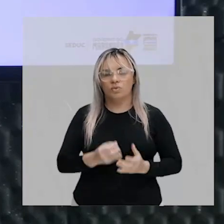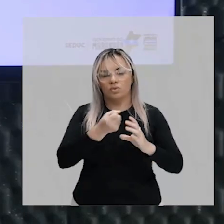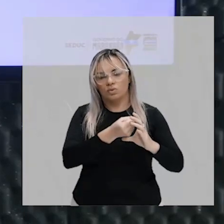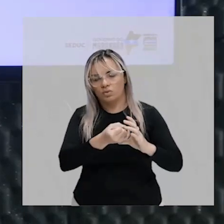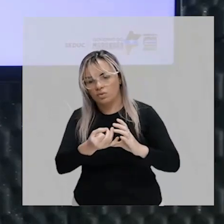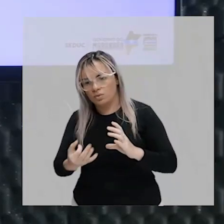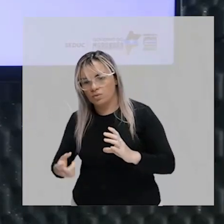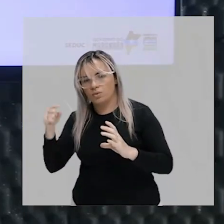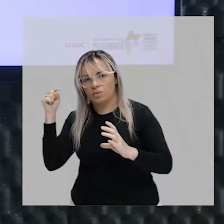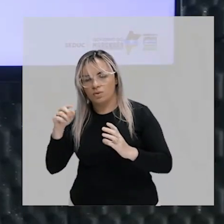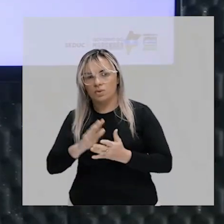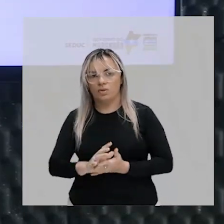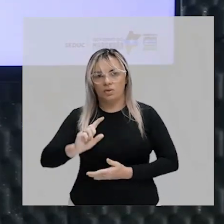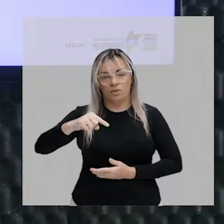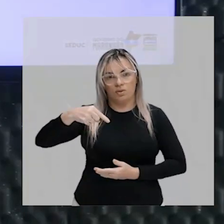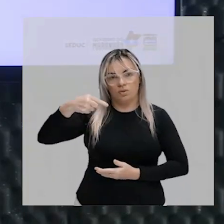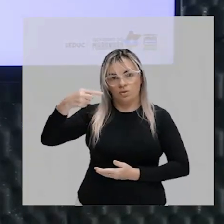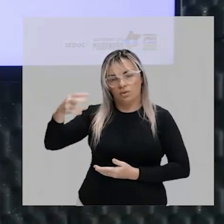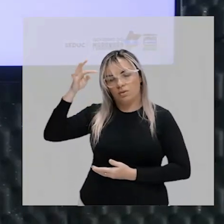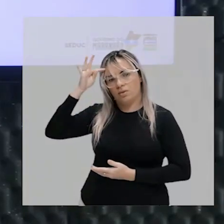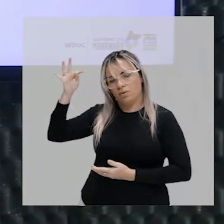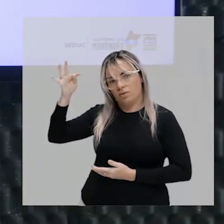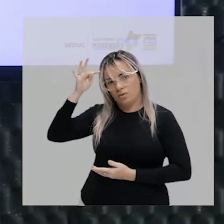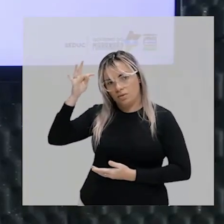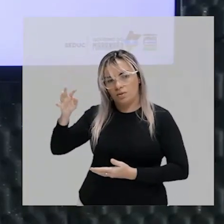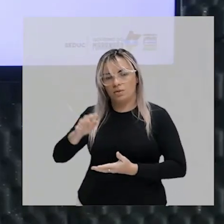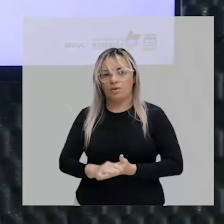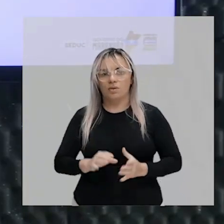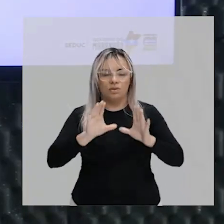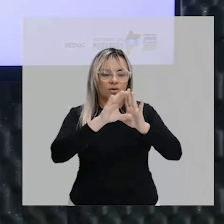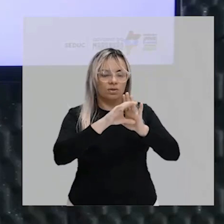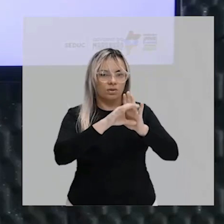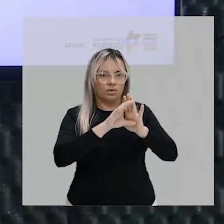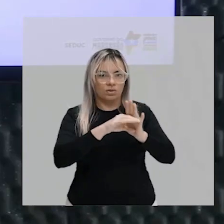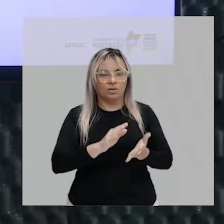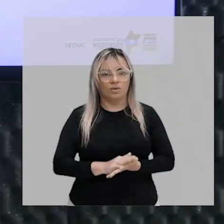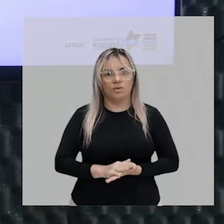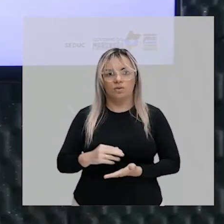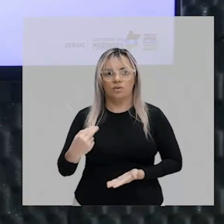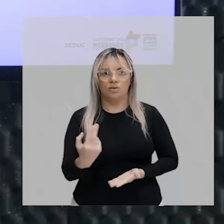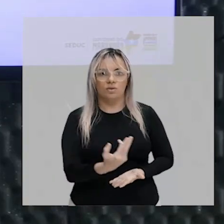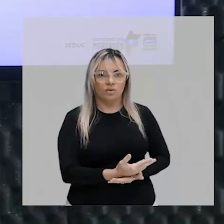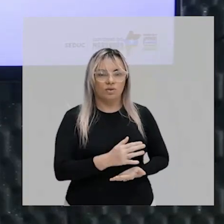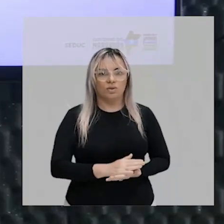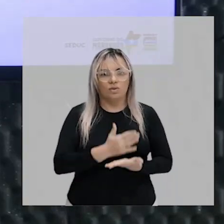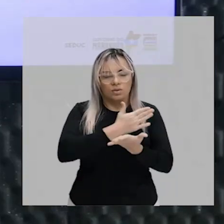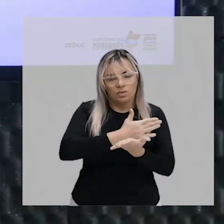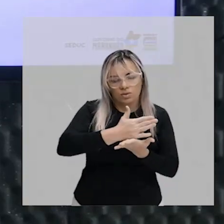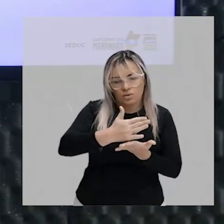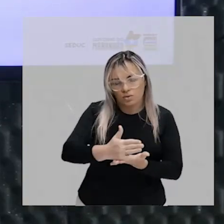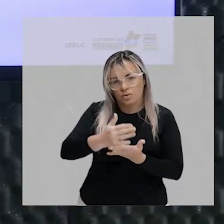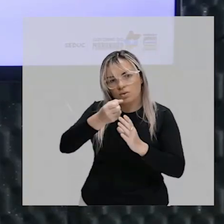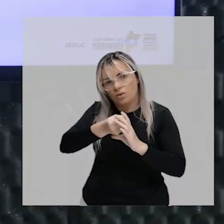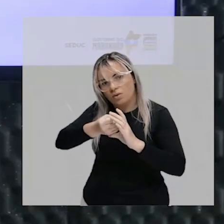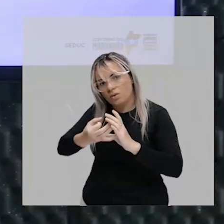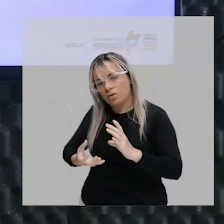conjuntos E aí após essa parte teórica com mais conceitual nós vimos estamos começando a estudar os conjuntos numéricos